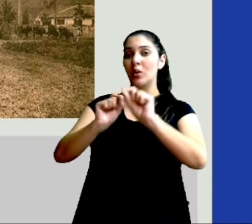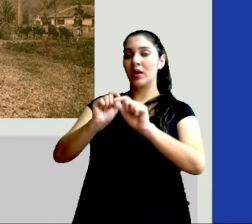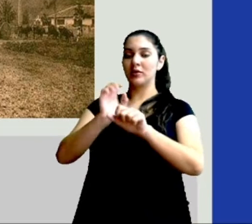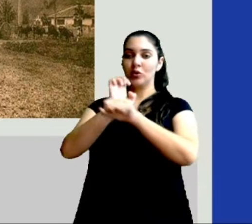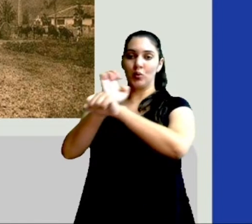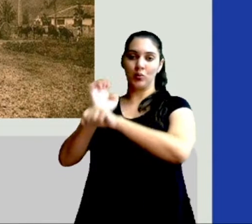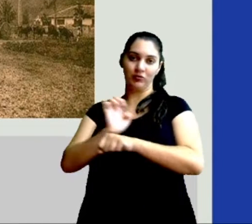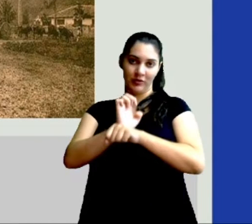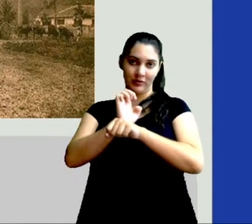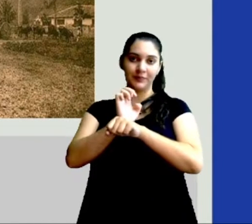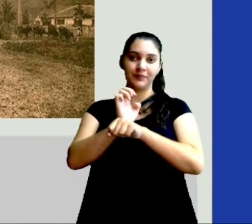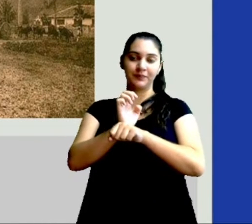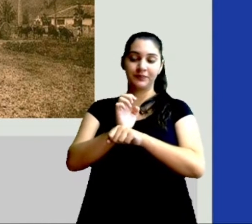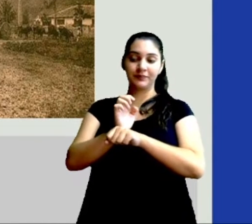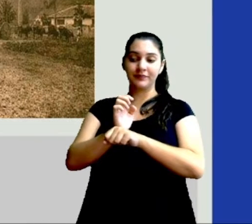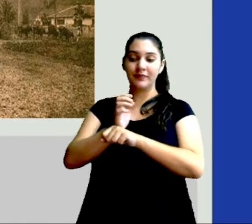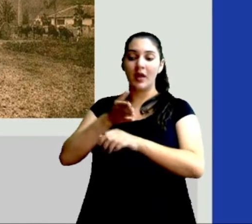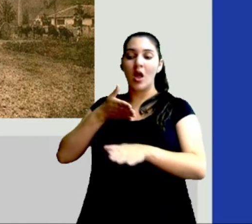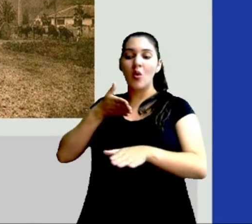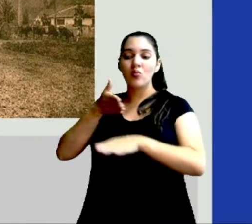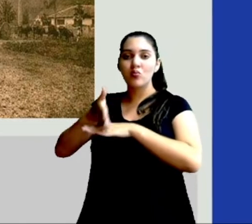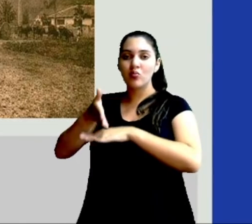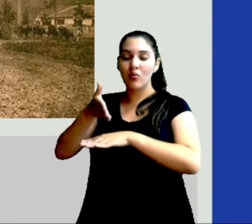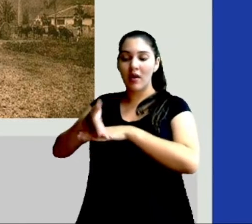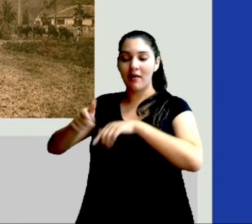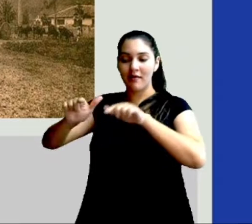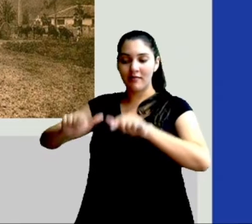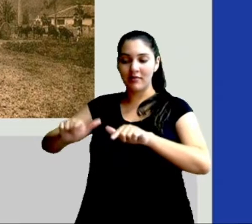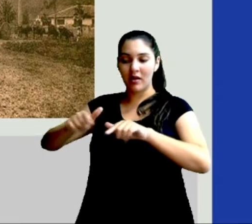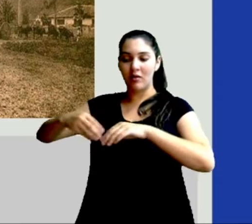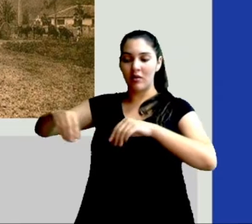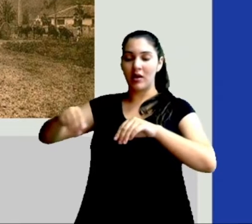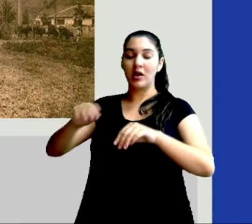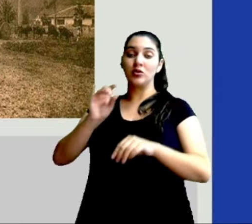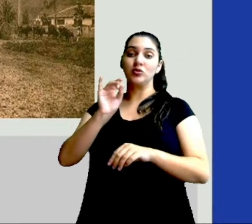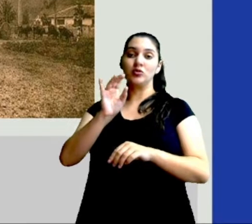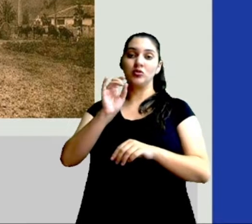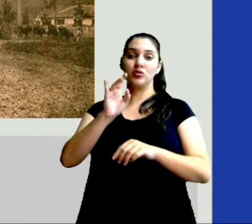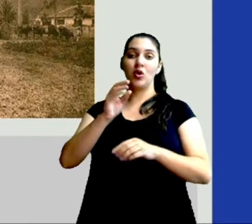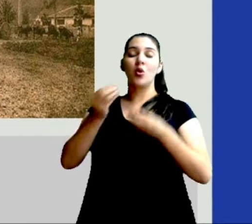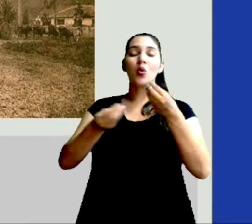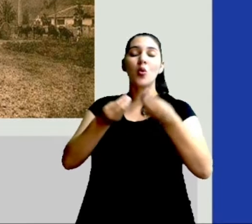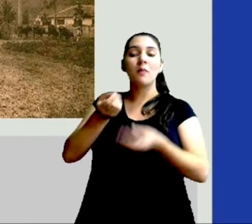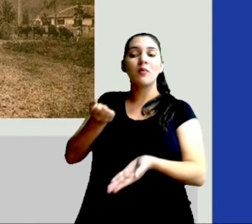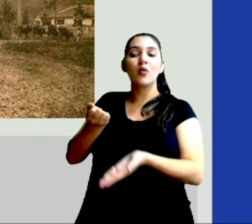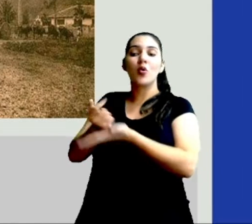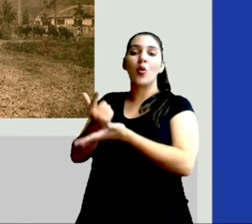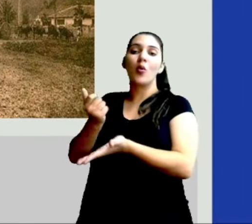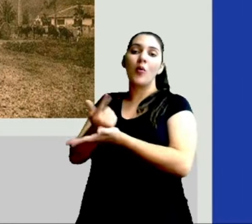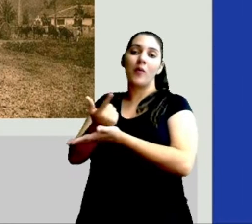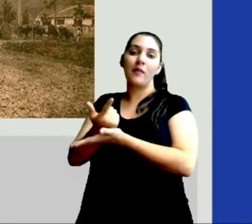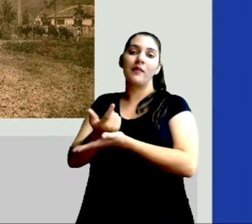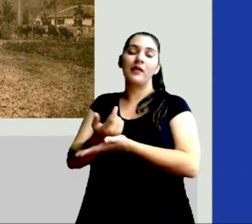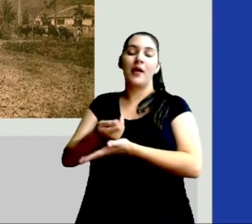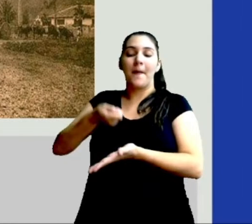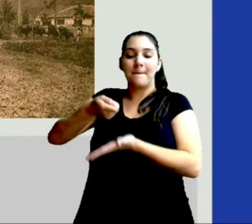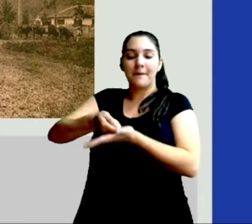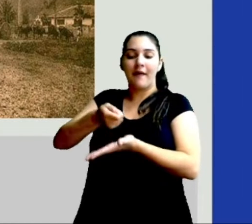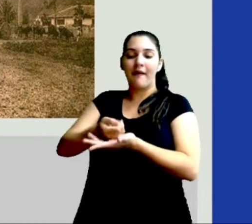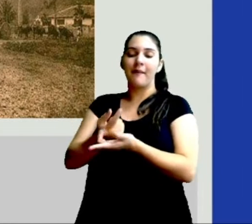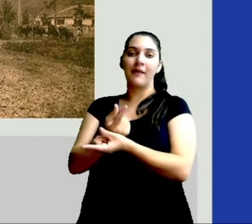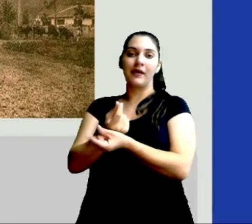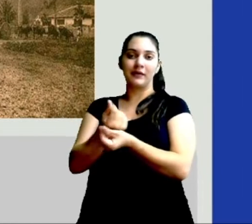Estado. O acesso à terra, né, passou a ser possível somente por meio de compra, com o pagamento em